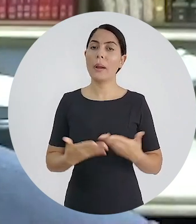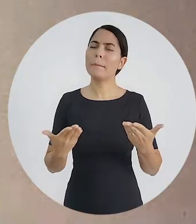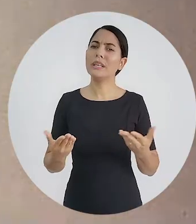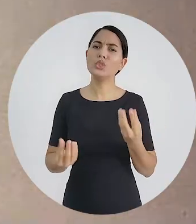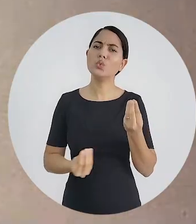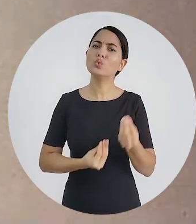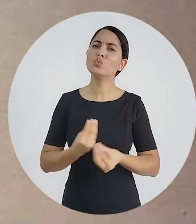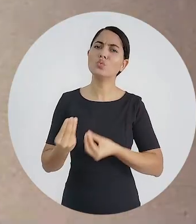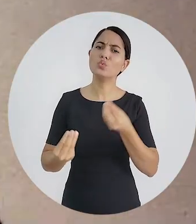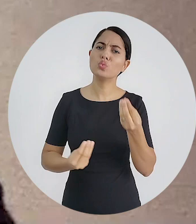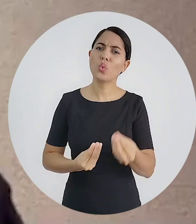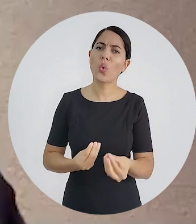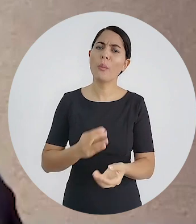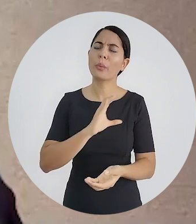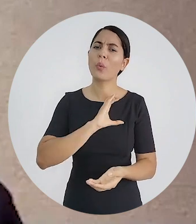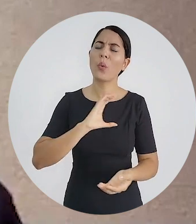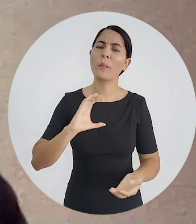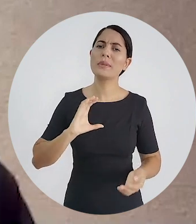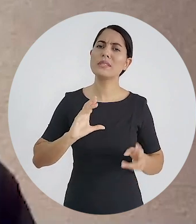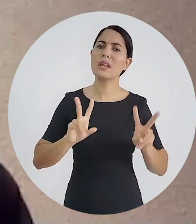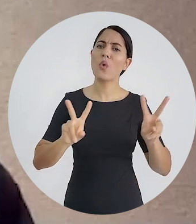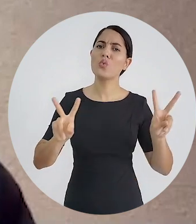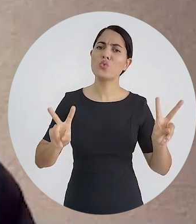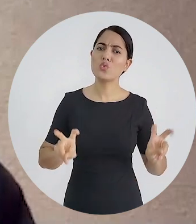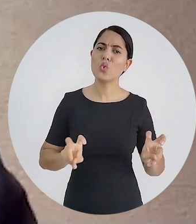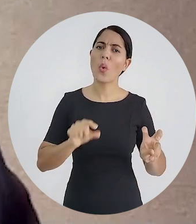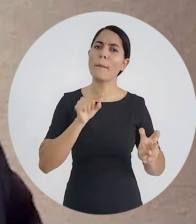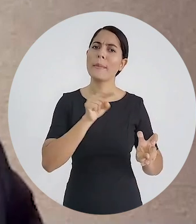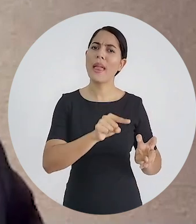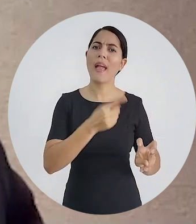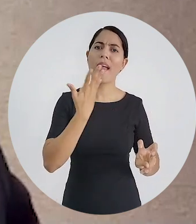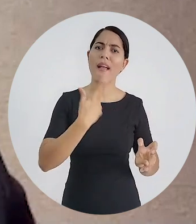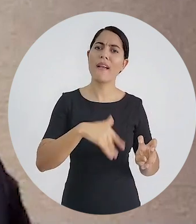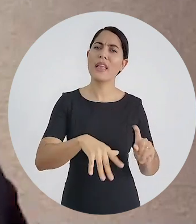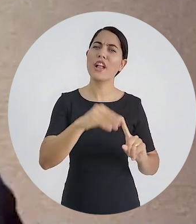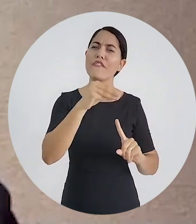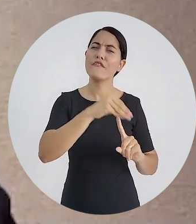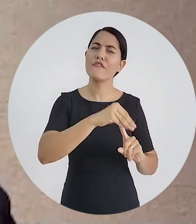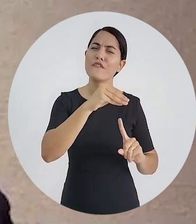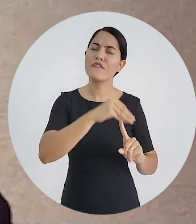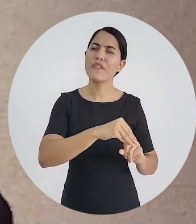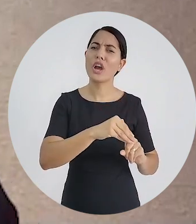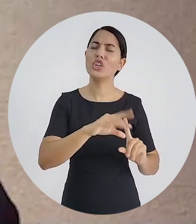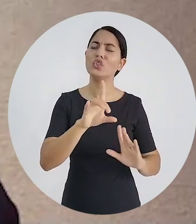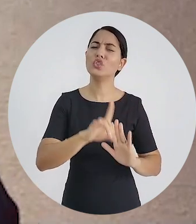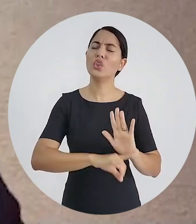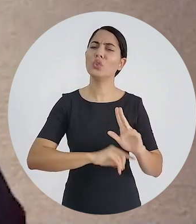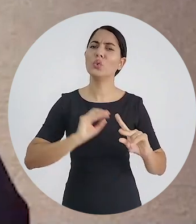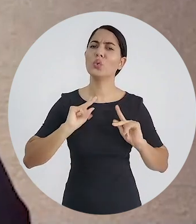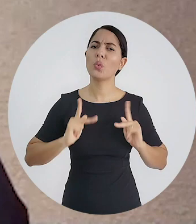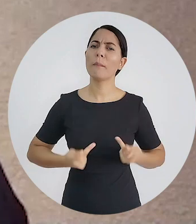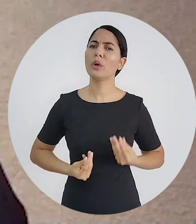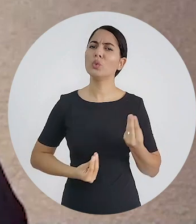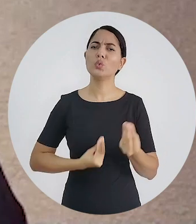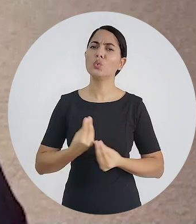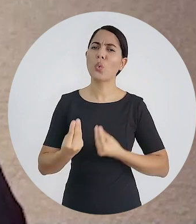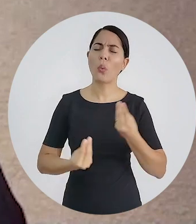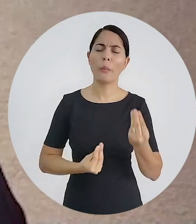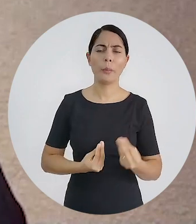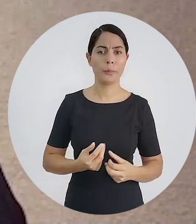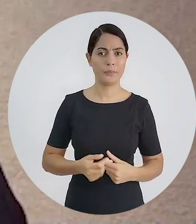E como que a comissão ela avalia, nesse caso, a vulnerabilidade dessa criança em consideração aos direitos